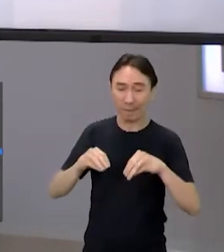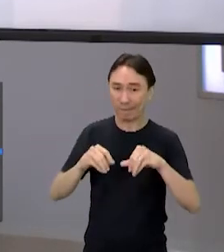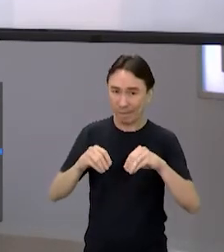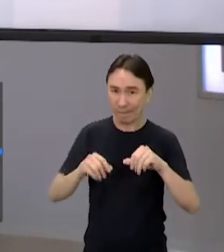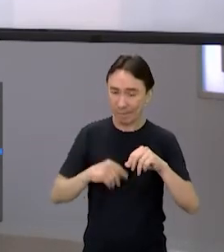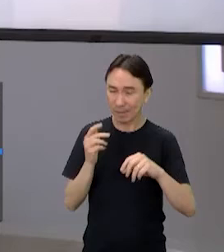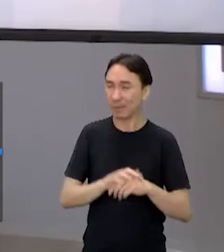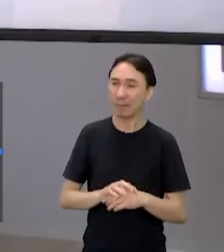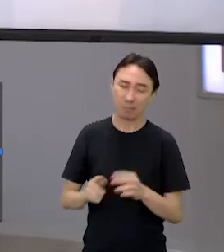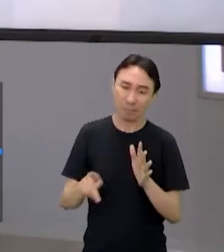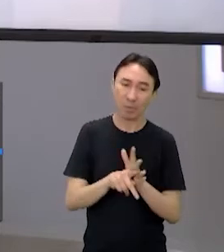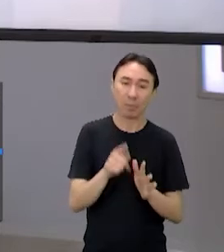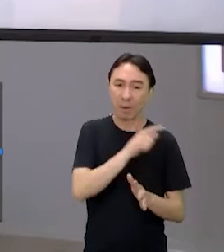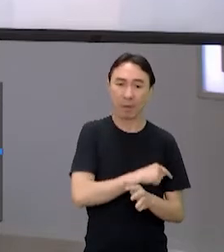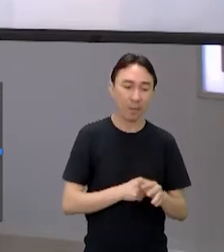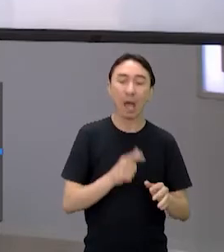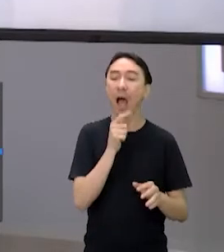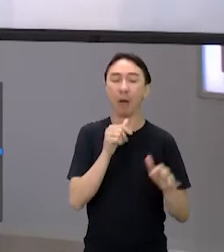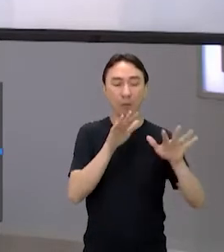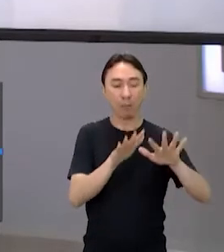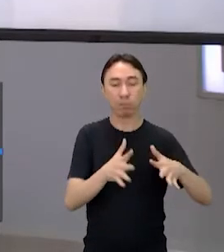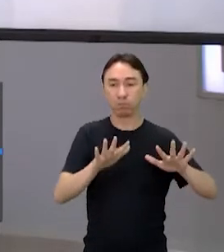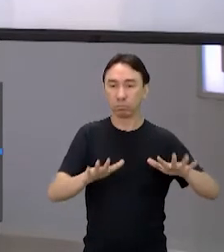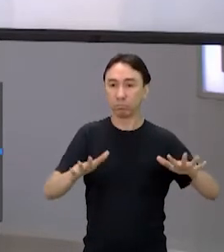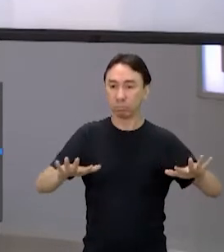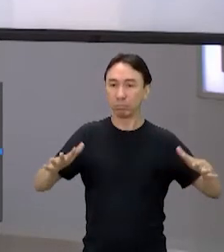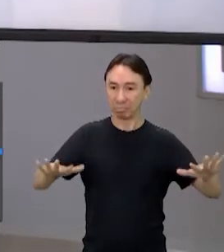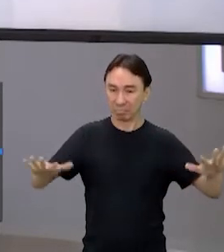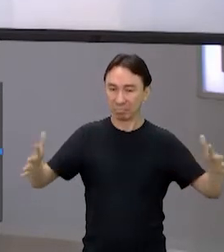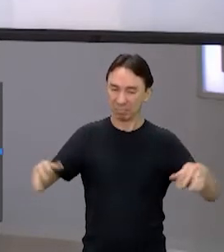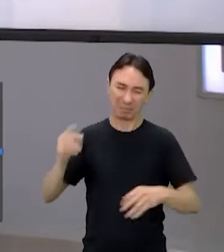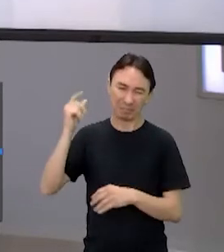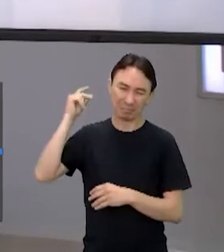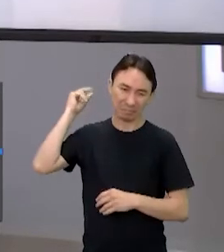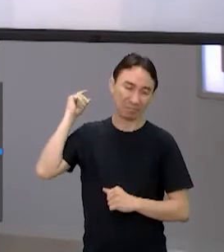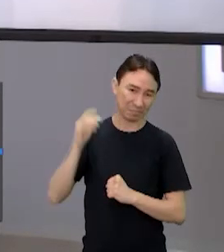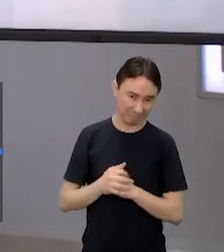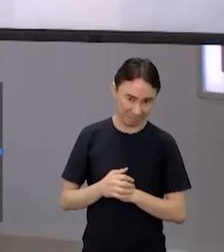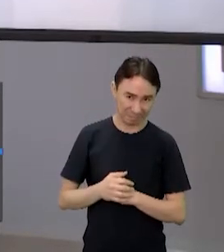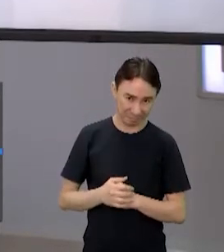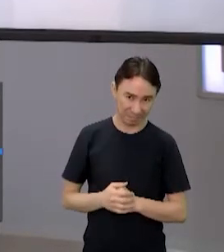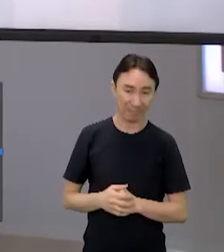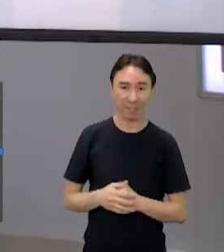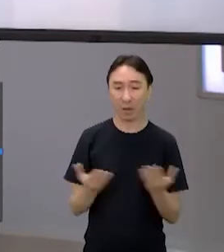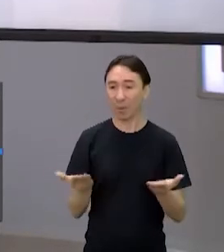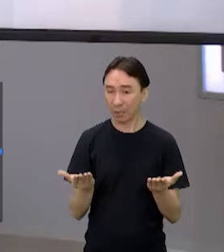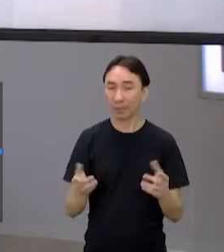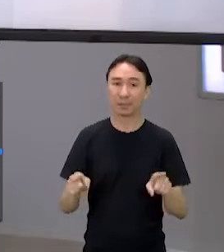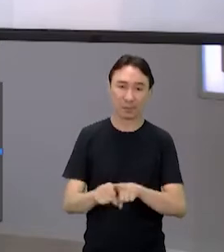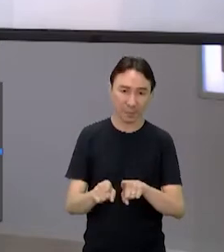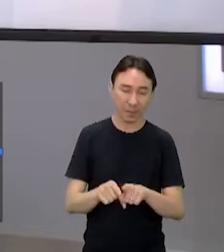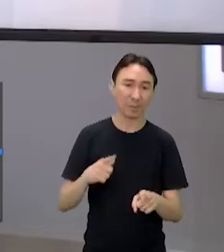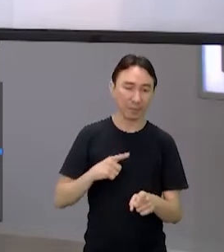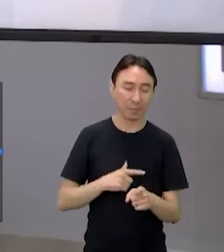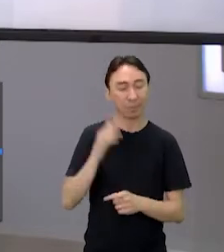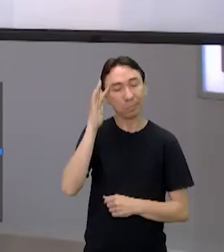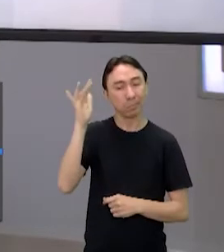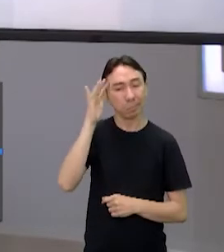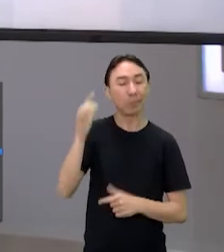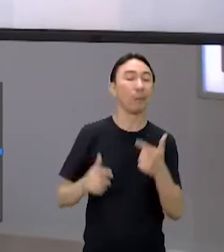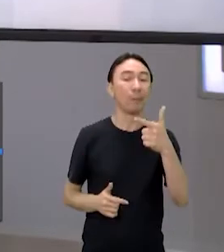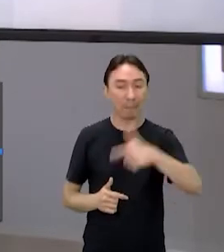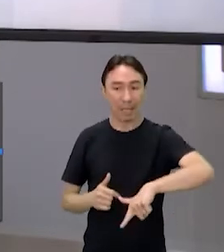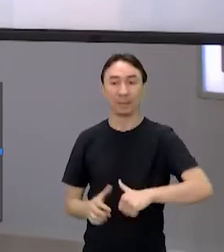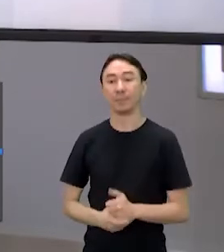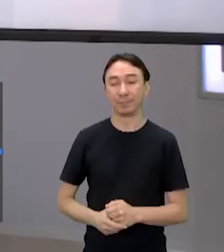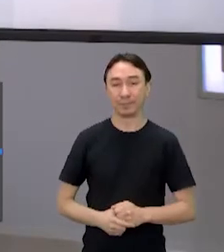nos oceanos primitivos. E aí, gente, a gente entra para mais um bate-papo, para mais uma reflexão.